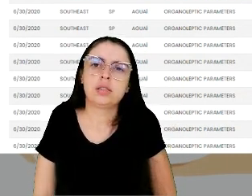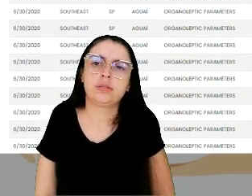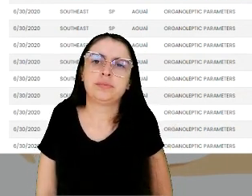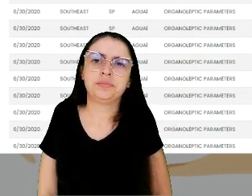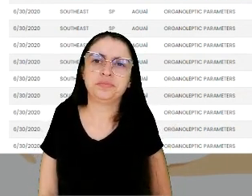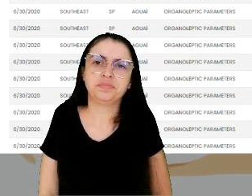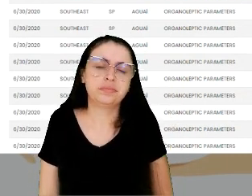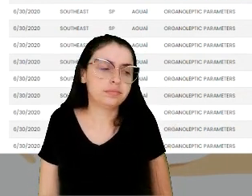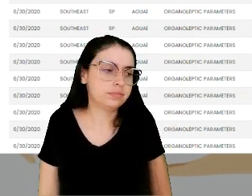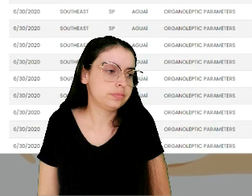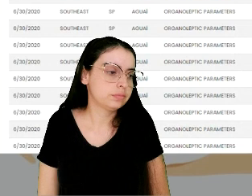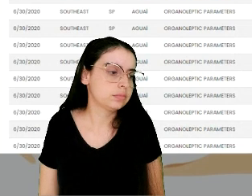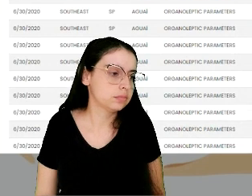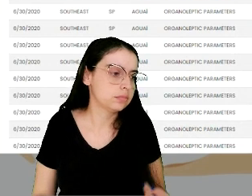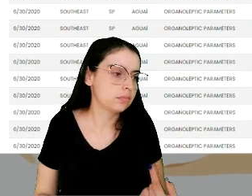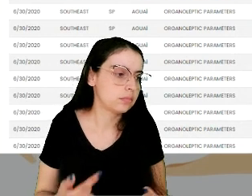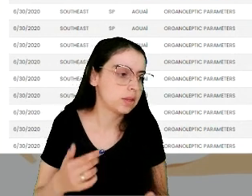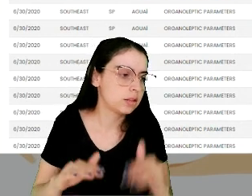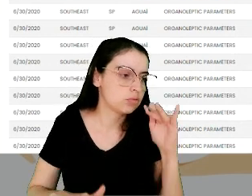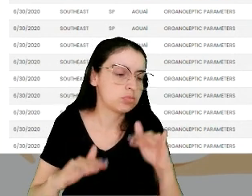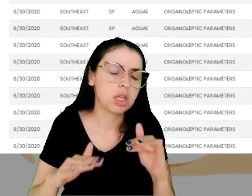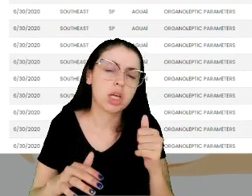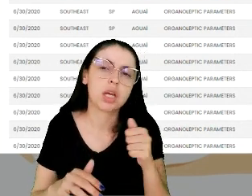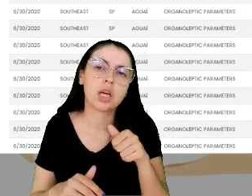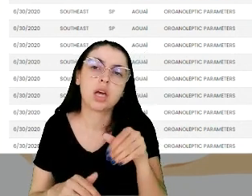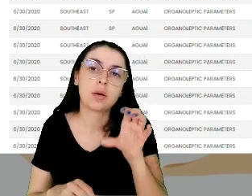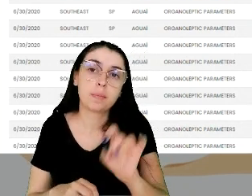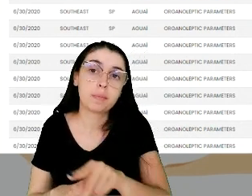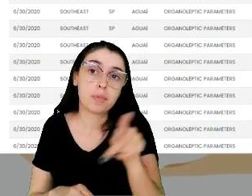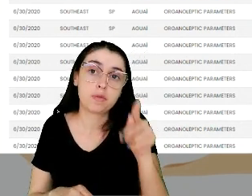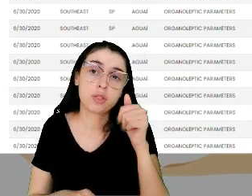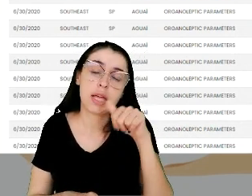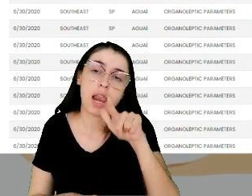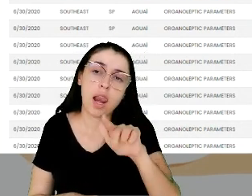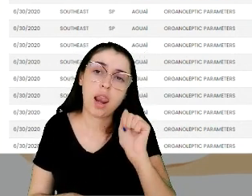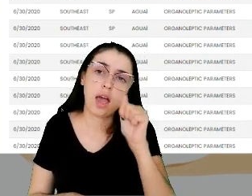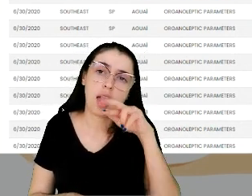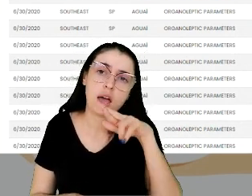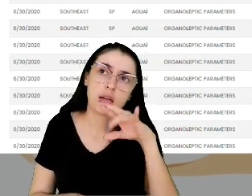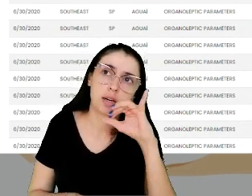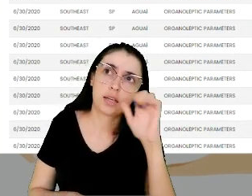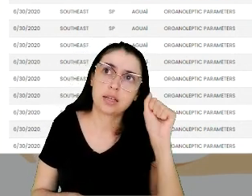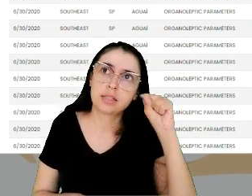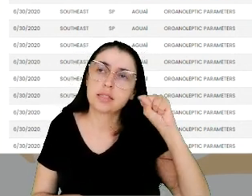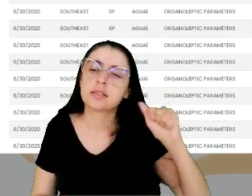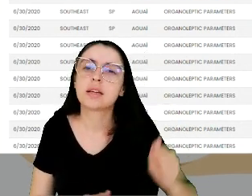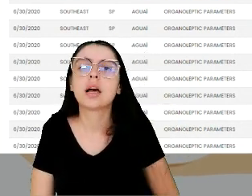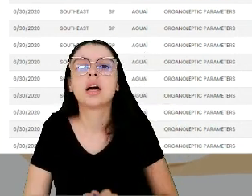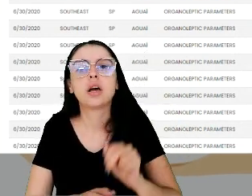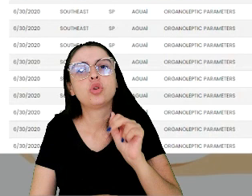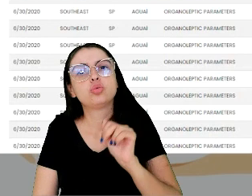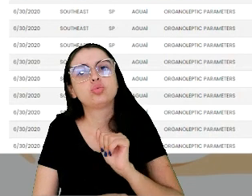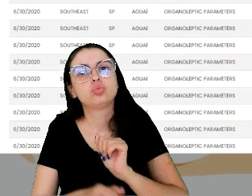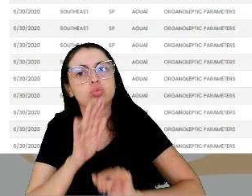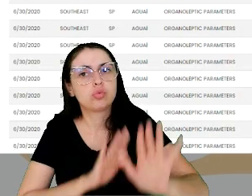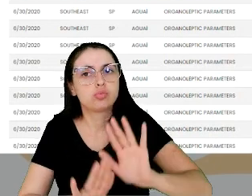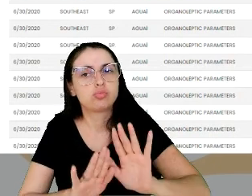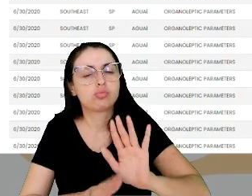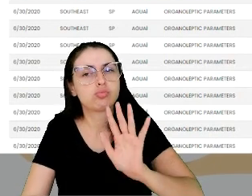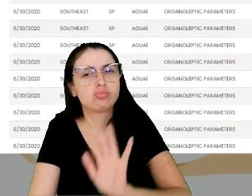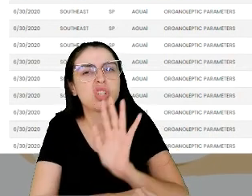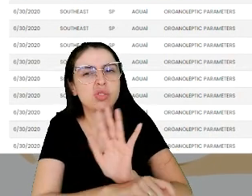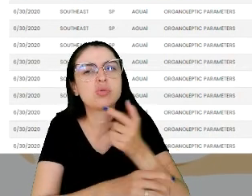bebendo. Né? Lembro-me que a professora Larissa Bombardi, que nos ajudou aqui com essa ferramenta, inclusive, ela nos